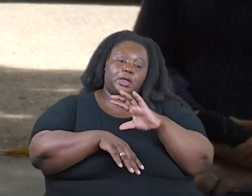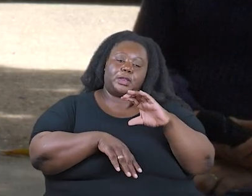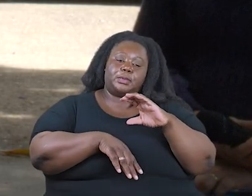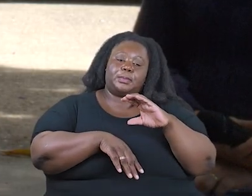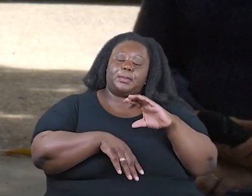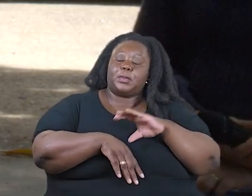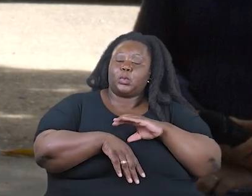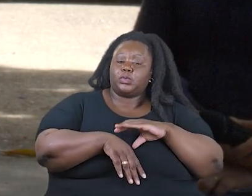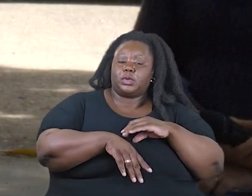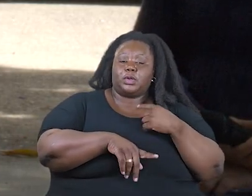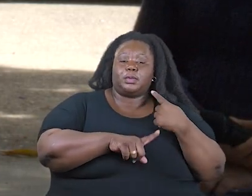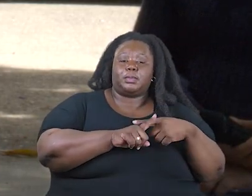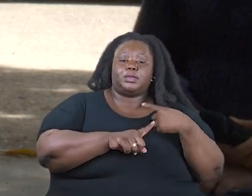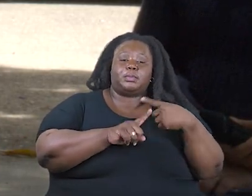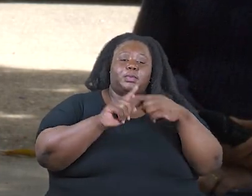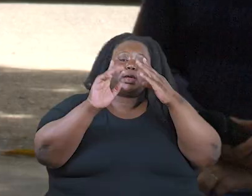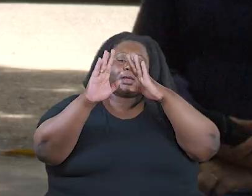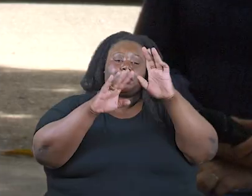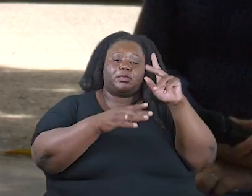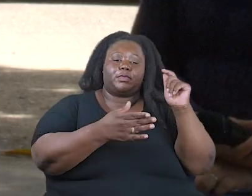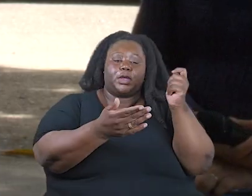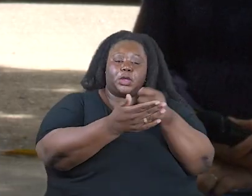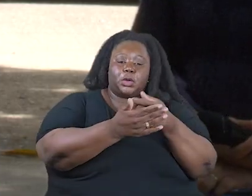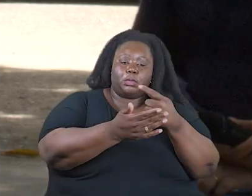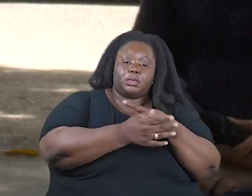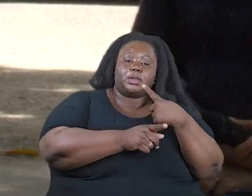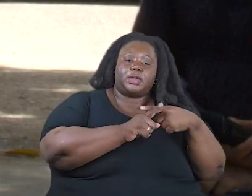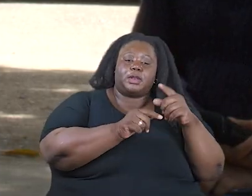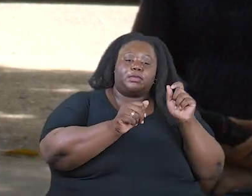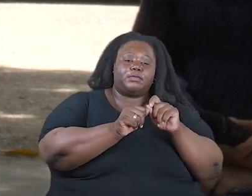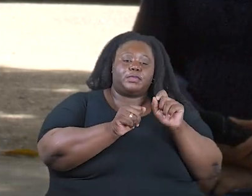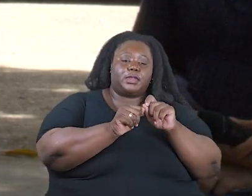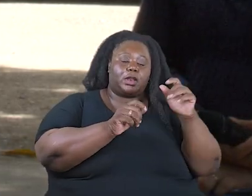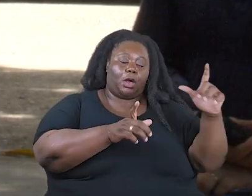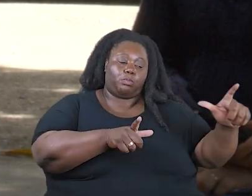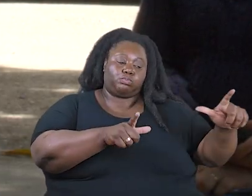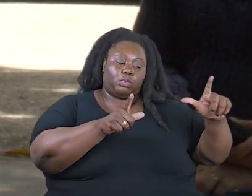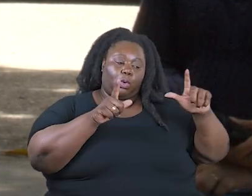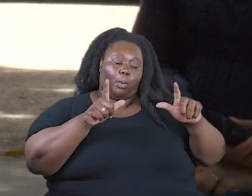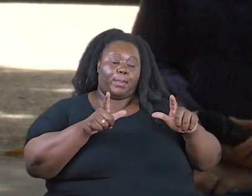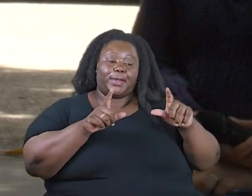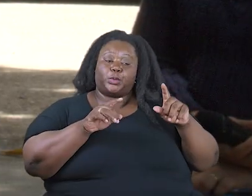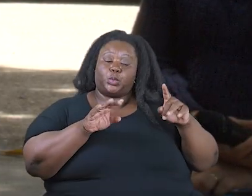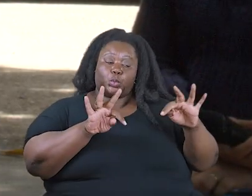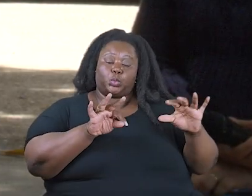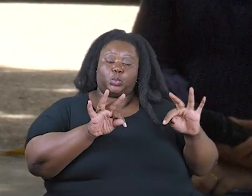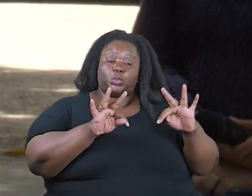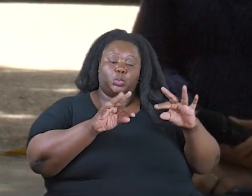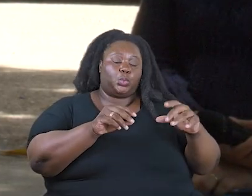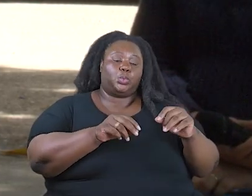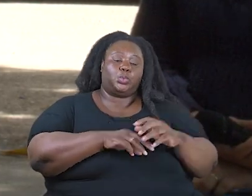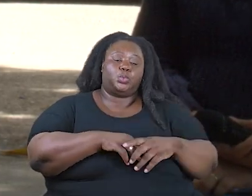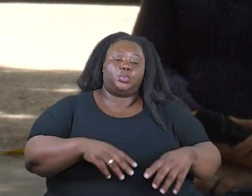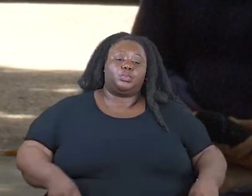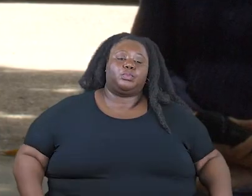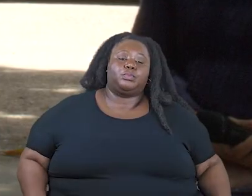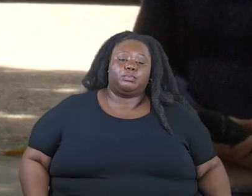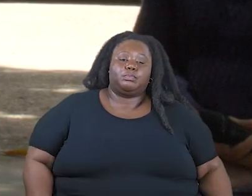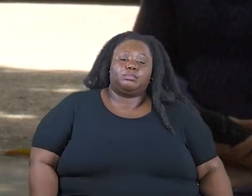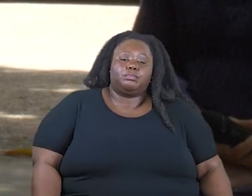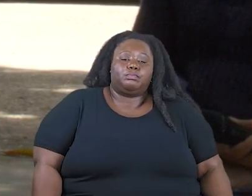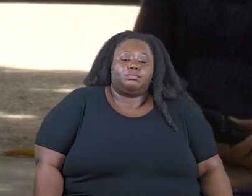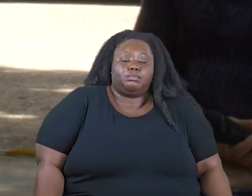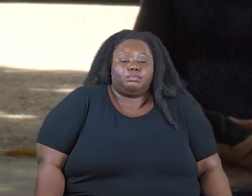não foi porque a biblioteca foi comprando aos poucos. Eles fizeram a aquisição do lote, assim, da coleção